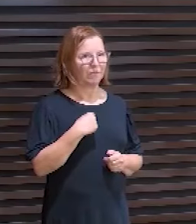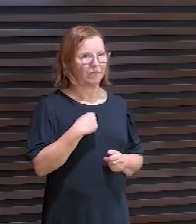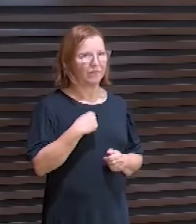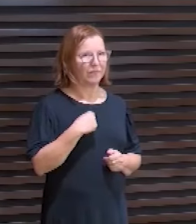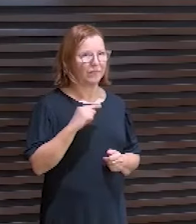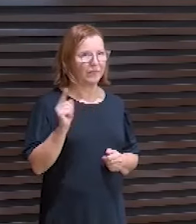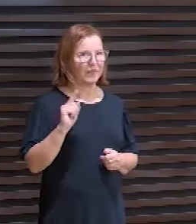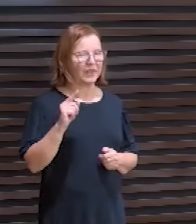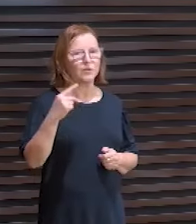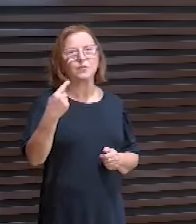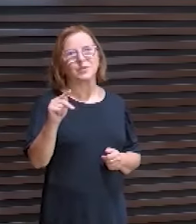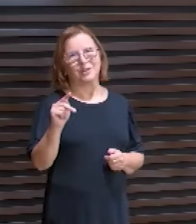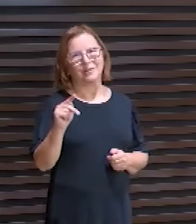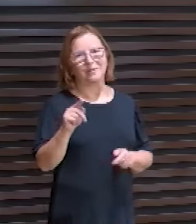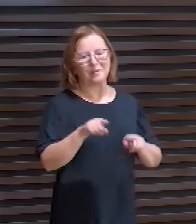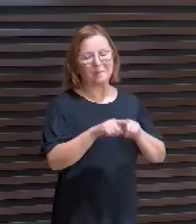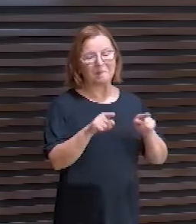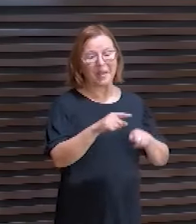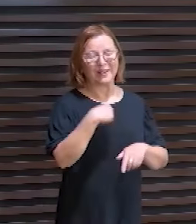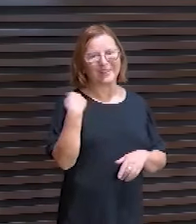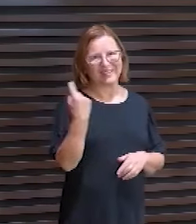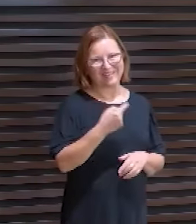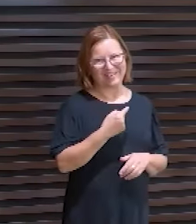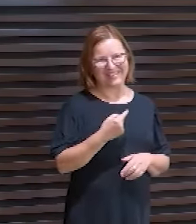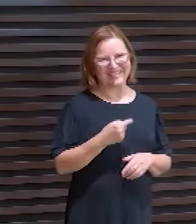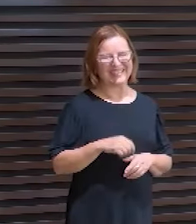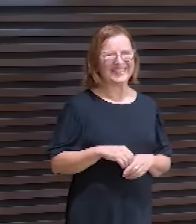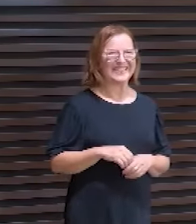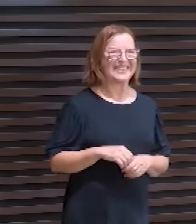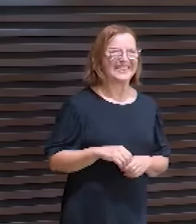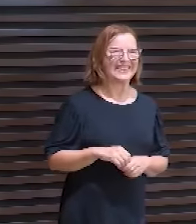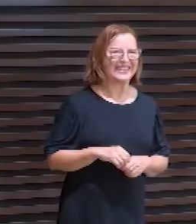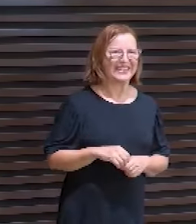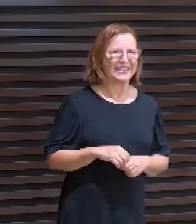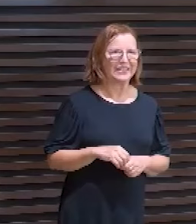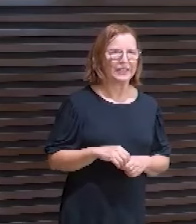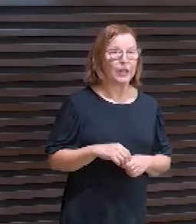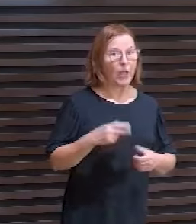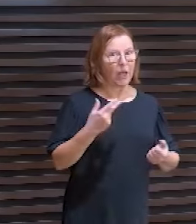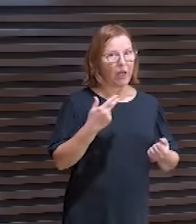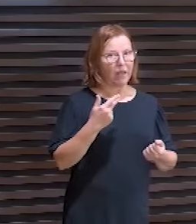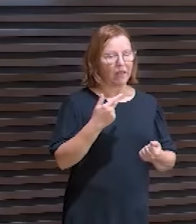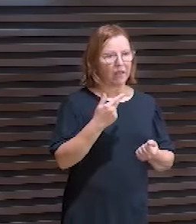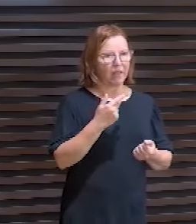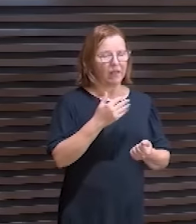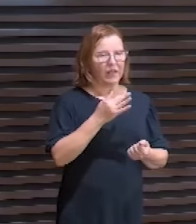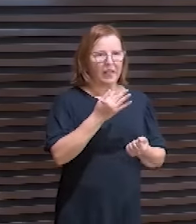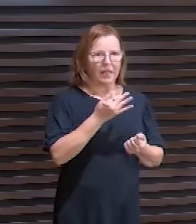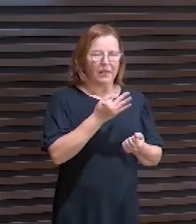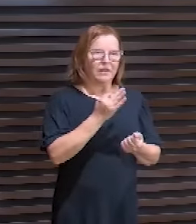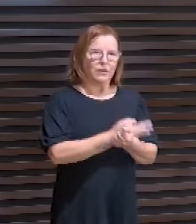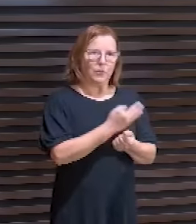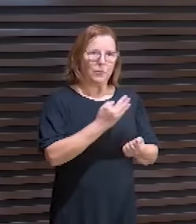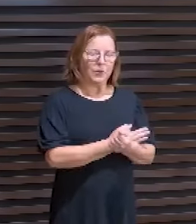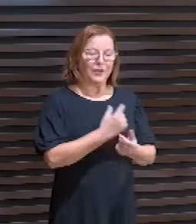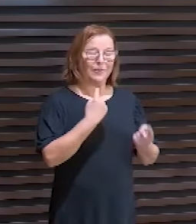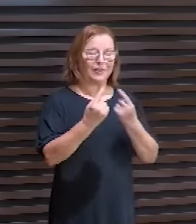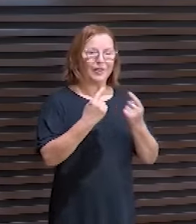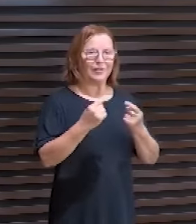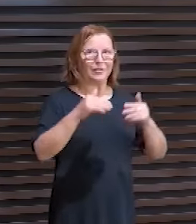o nosso somos nós né suportando uns aos outros no temor do